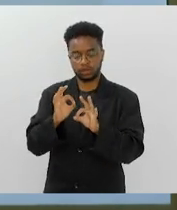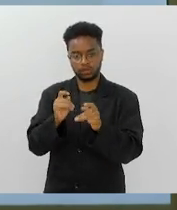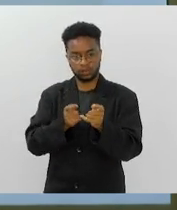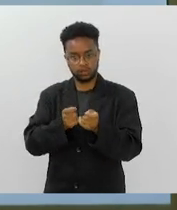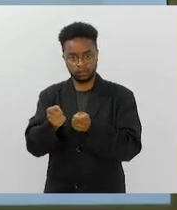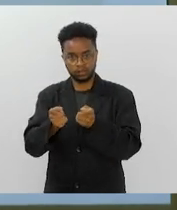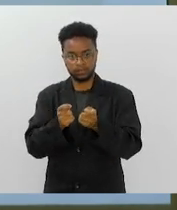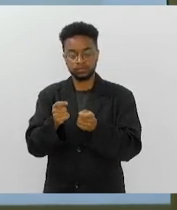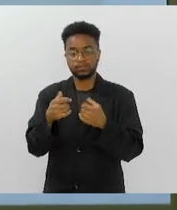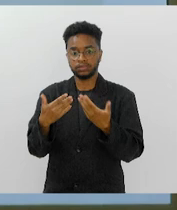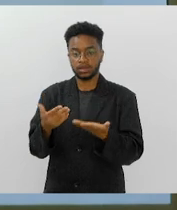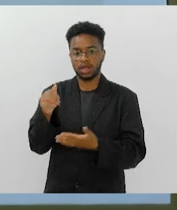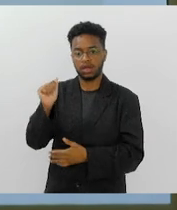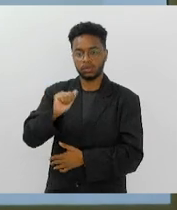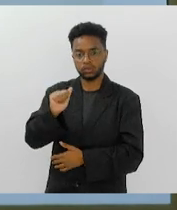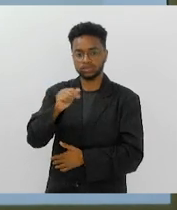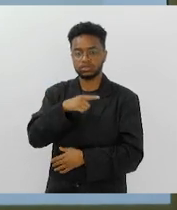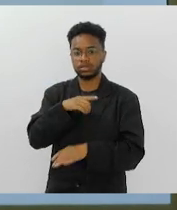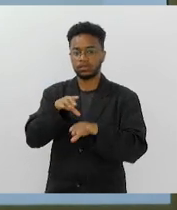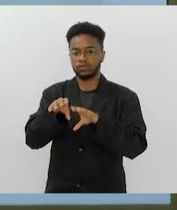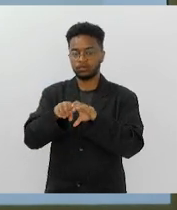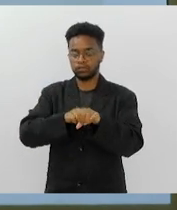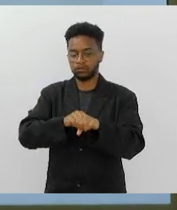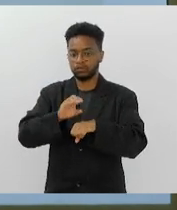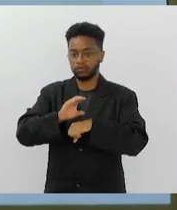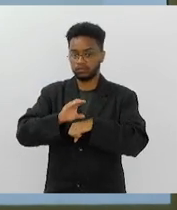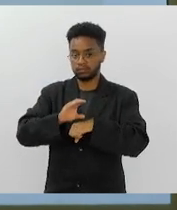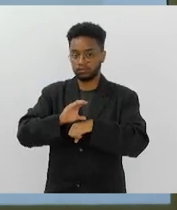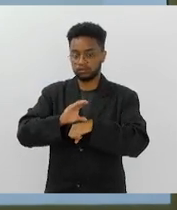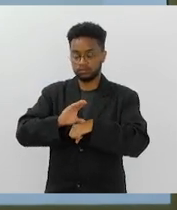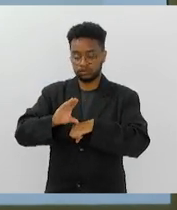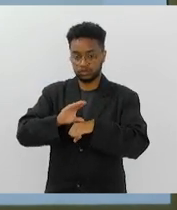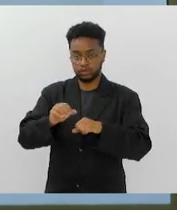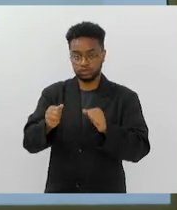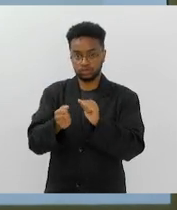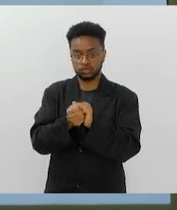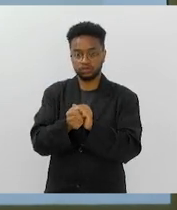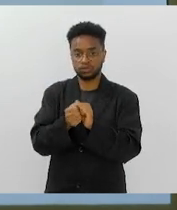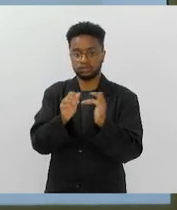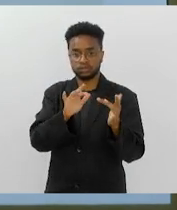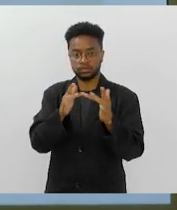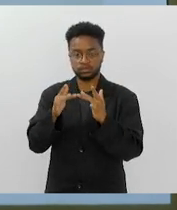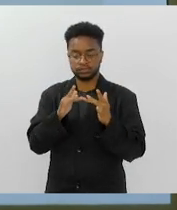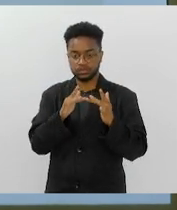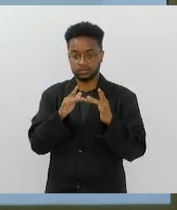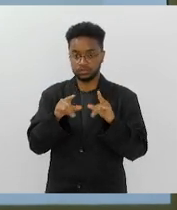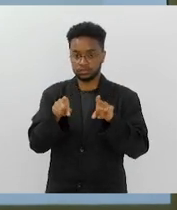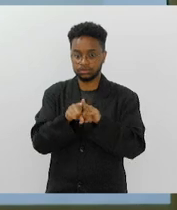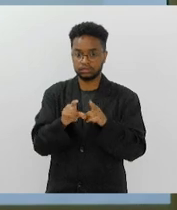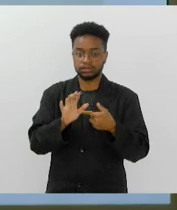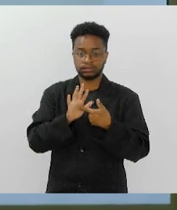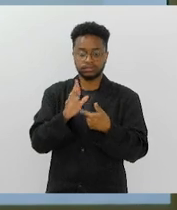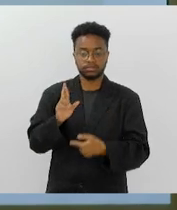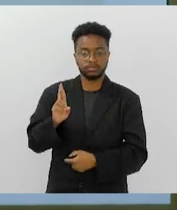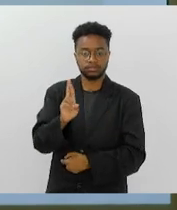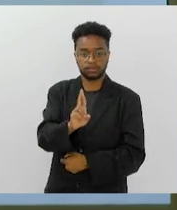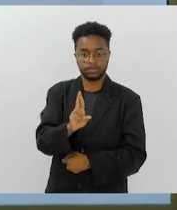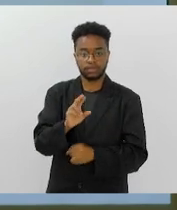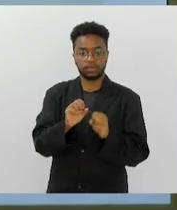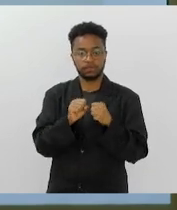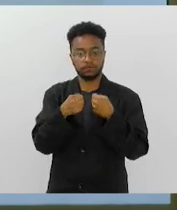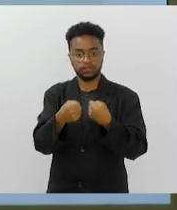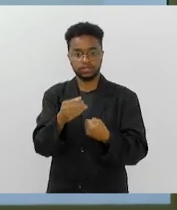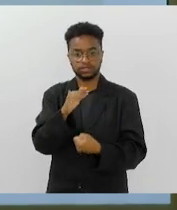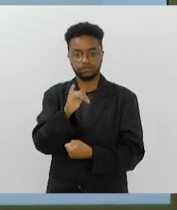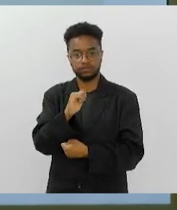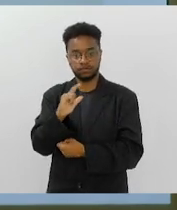fez uma formação com a rede. Nessa formação, a gente convidou representantes da Defesa Civil e eles ensinaram, né, como